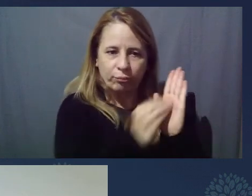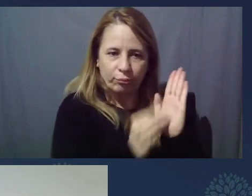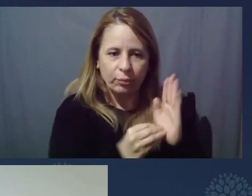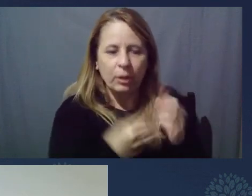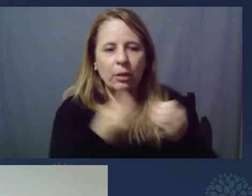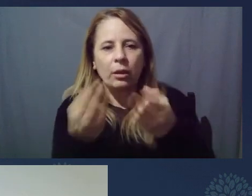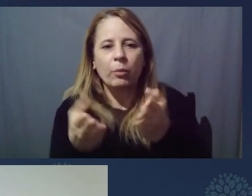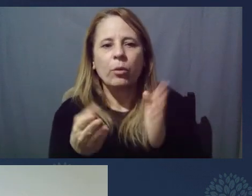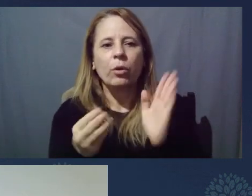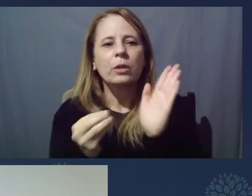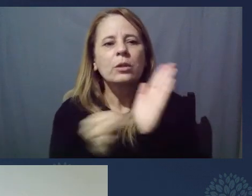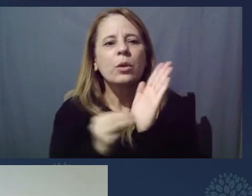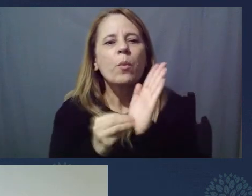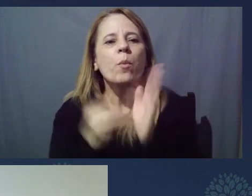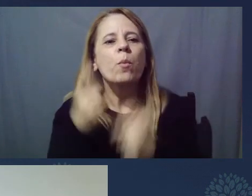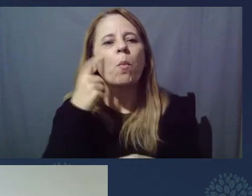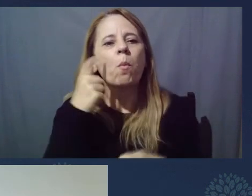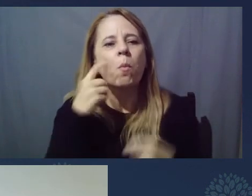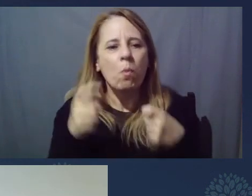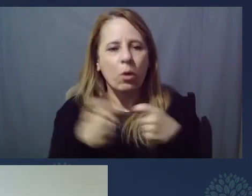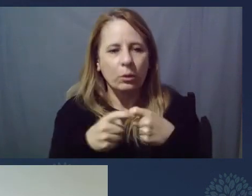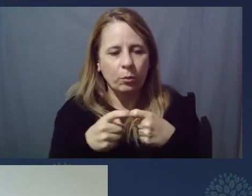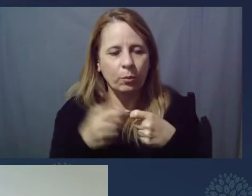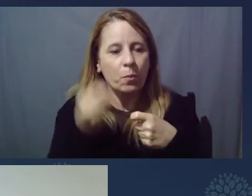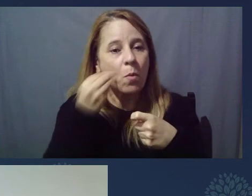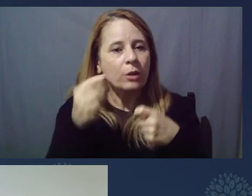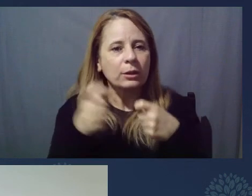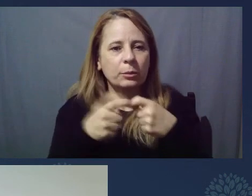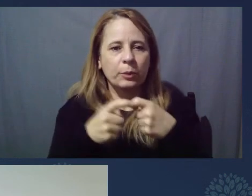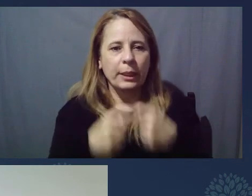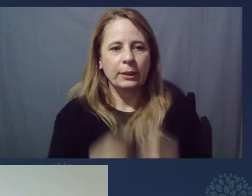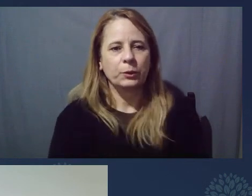fazer isso, tá bom? Obrigado pela pergunta, Luzinete.